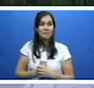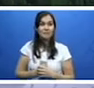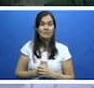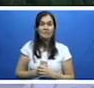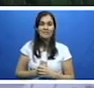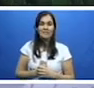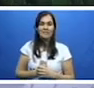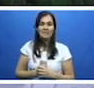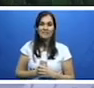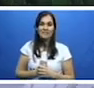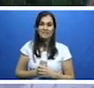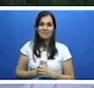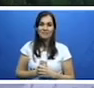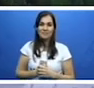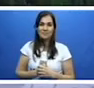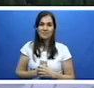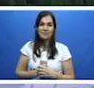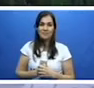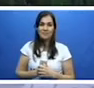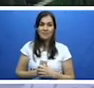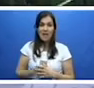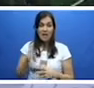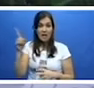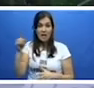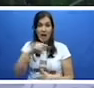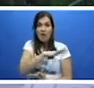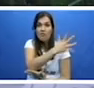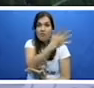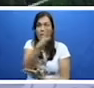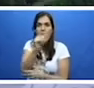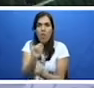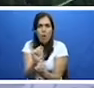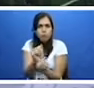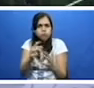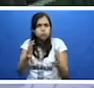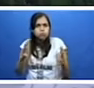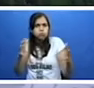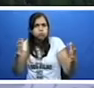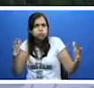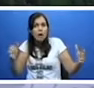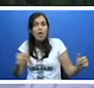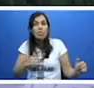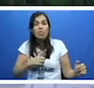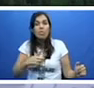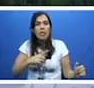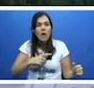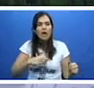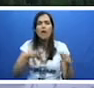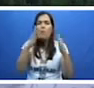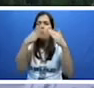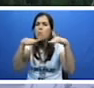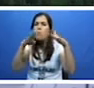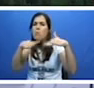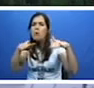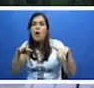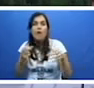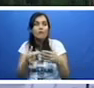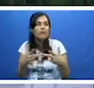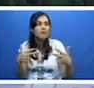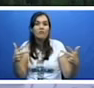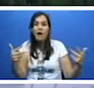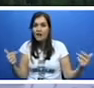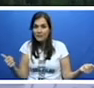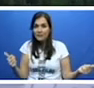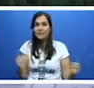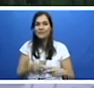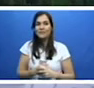de Pinheiros a amor por esta do mundo ela é composta por Pinheiros que a Taiga